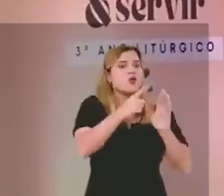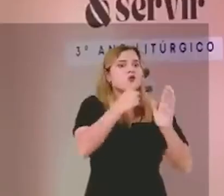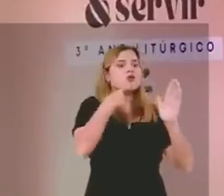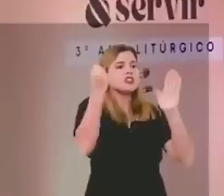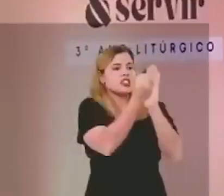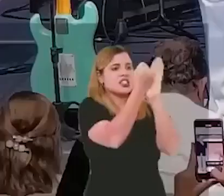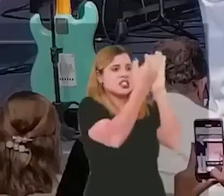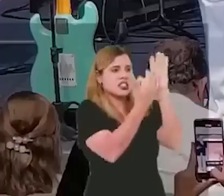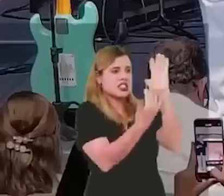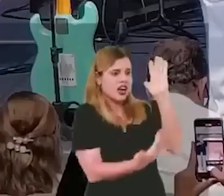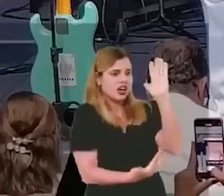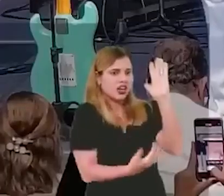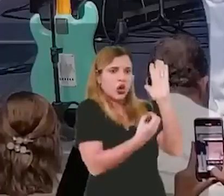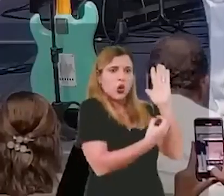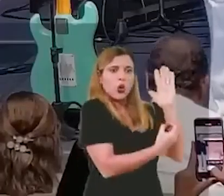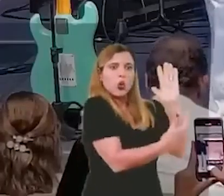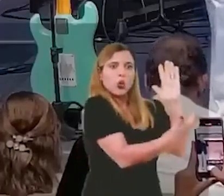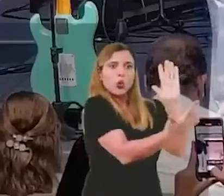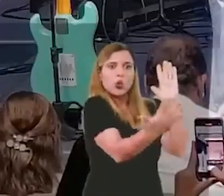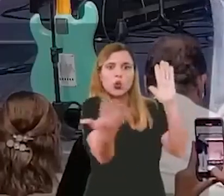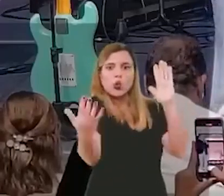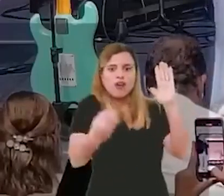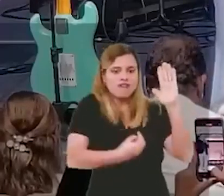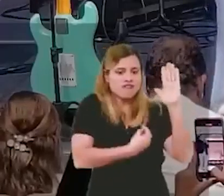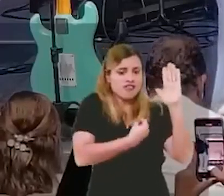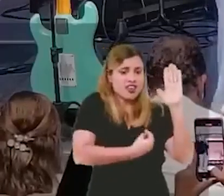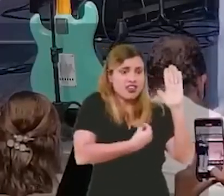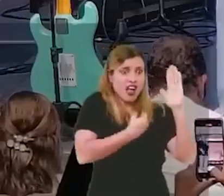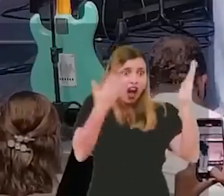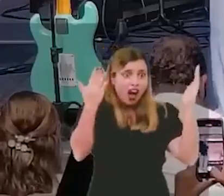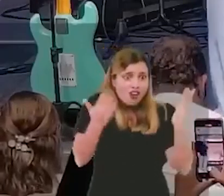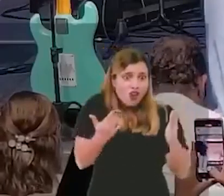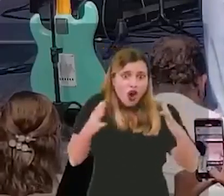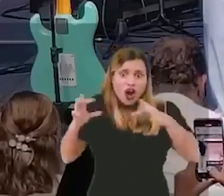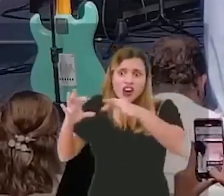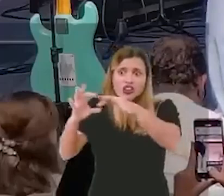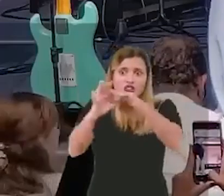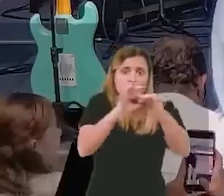ele nos transformou, e ele nos fez membros da família de Deus.